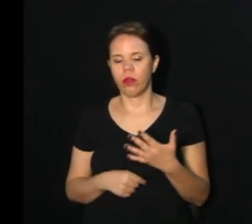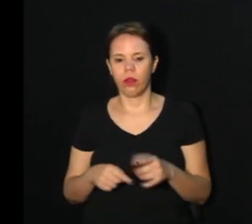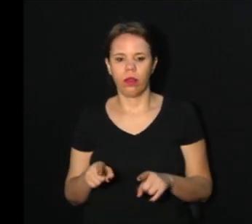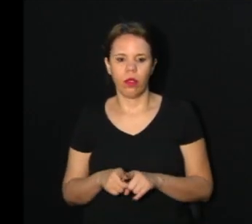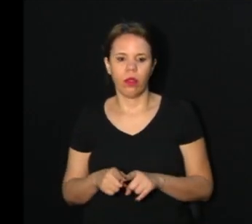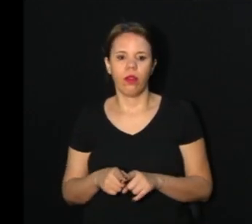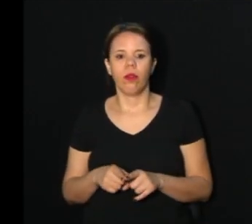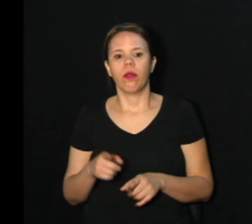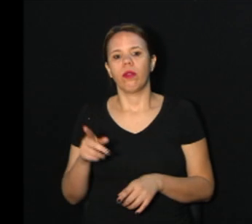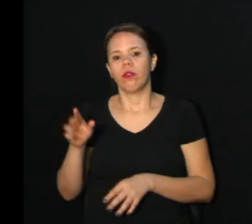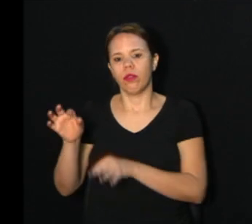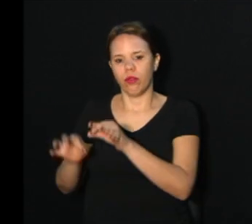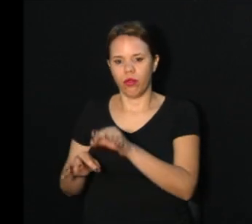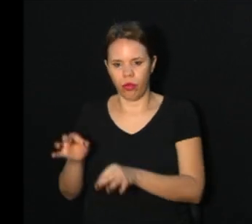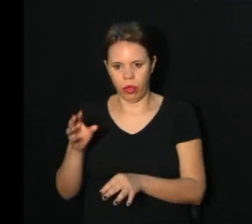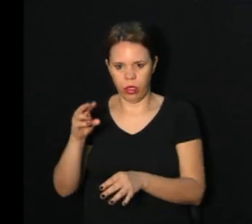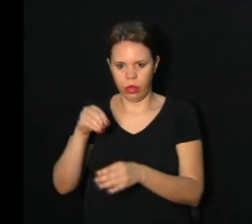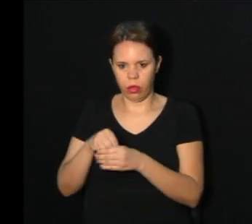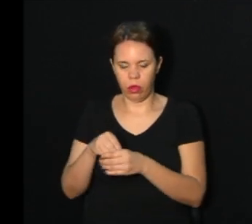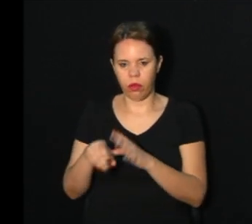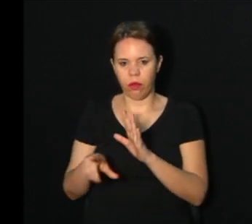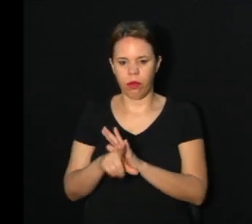procurador.